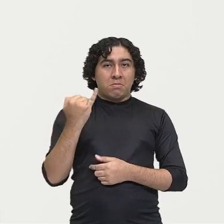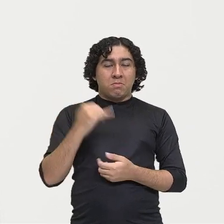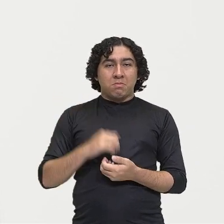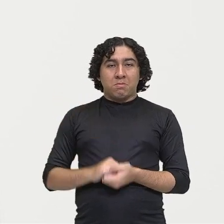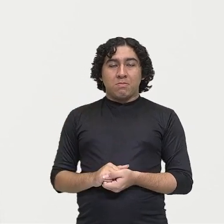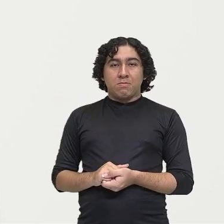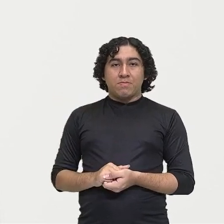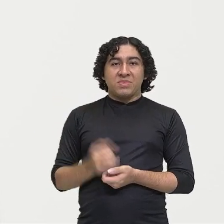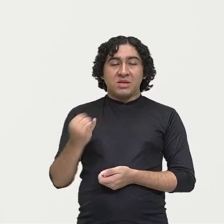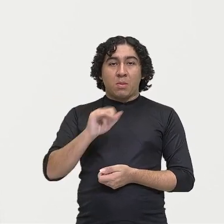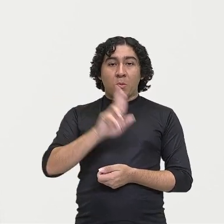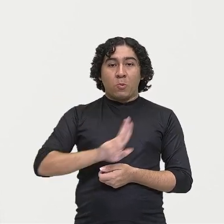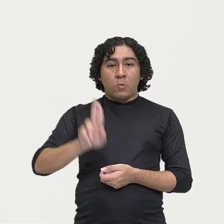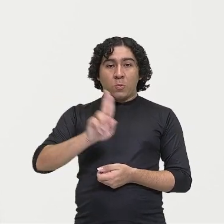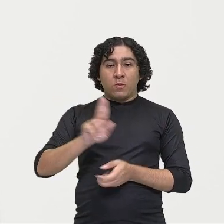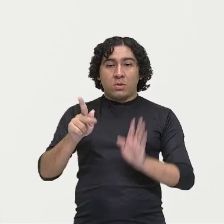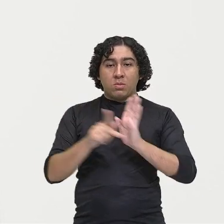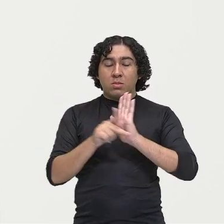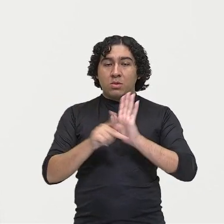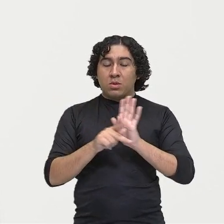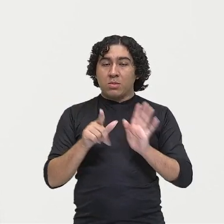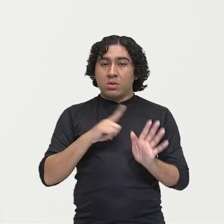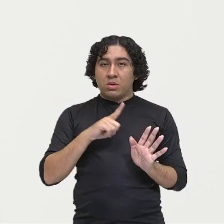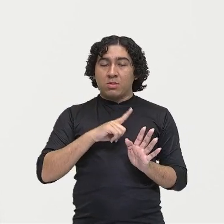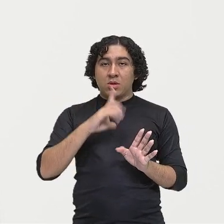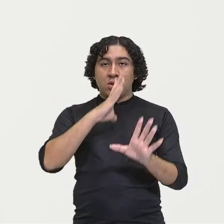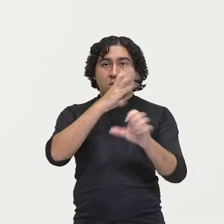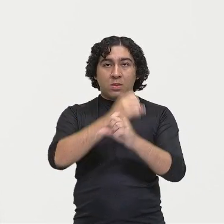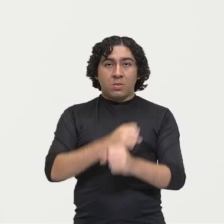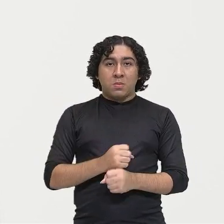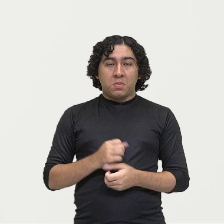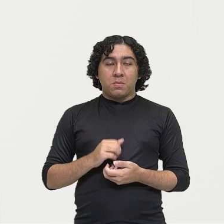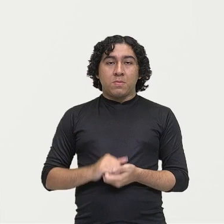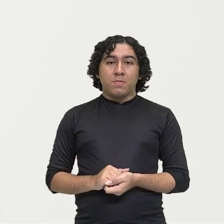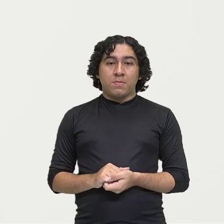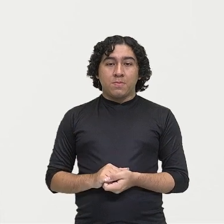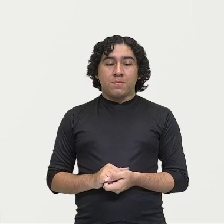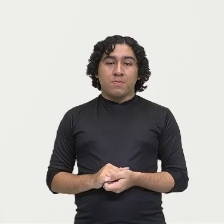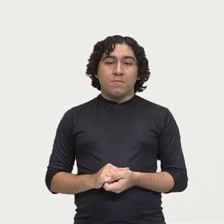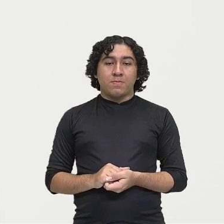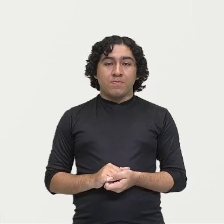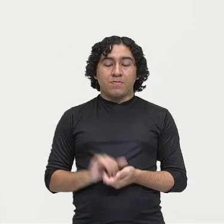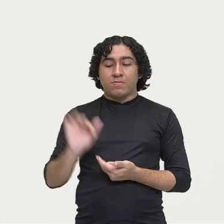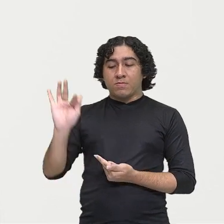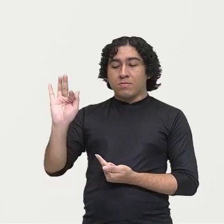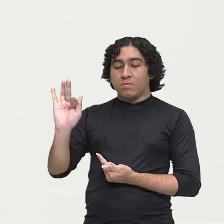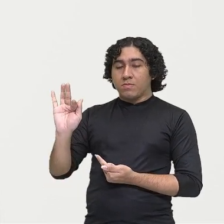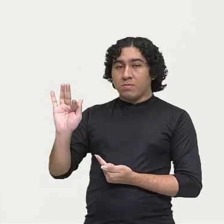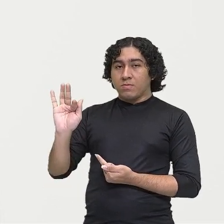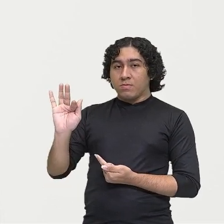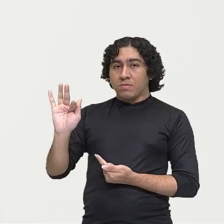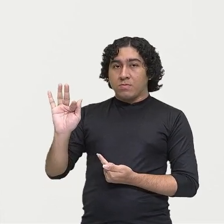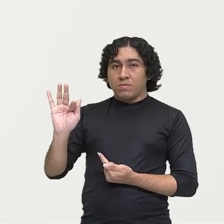você utilizasse aí e fosse fazer um cálculo. Aí você tem que o F